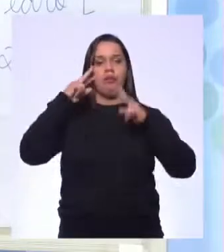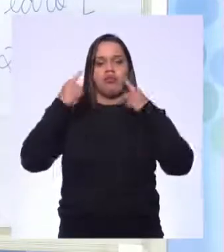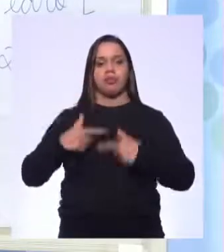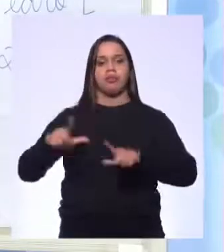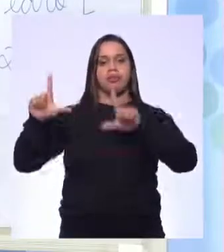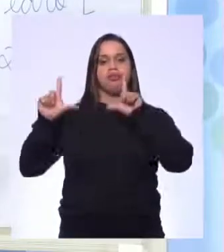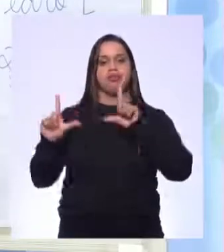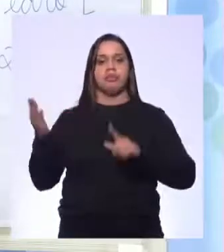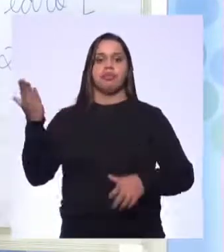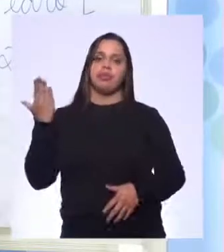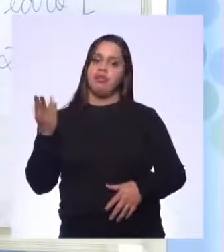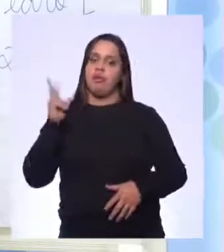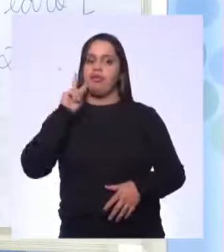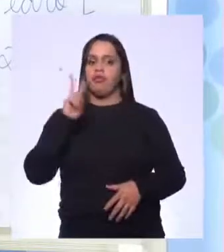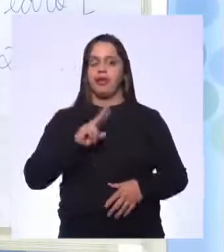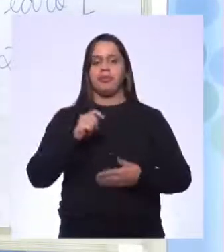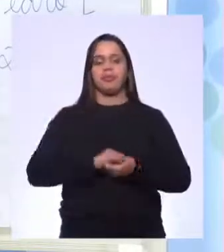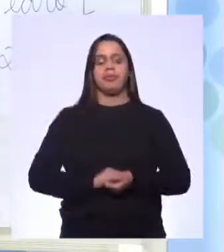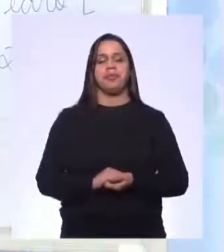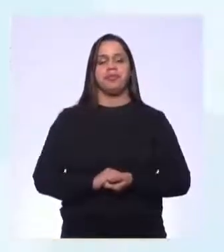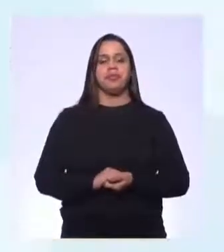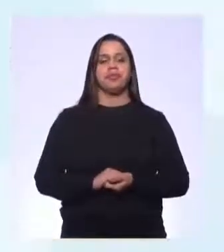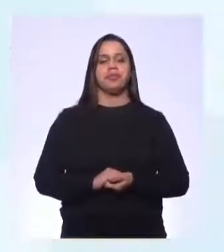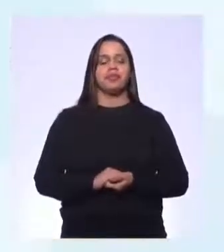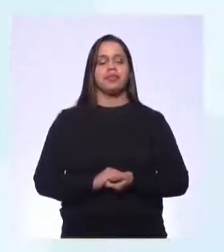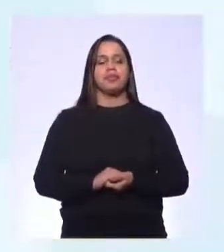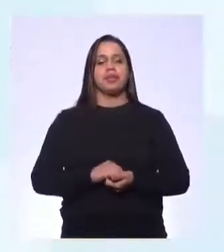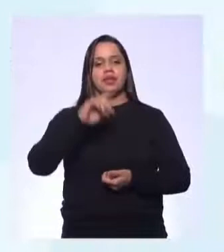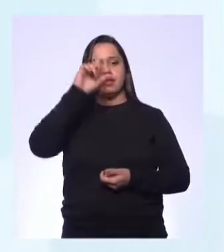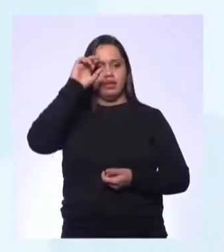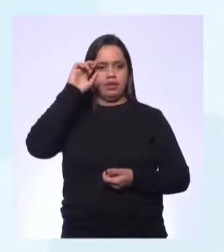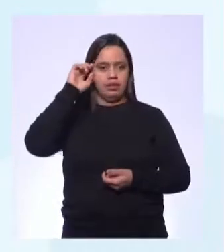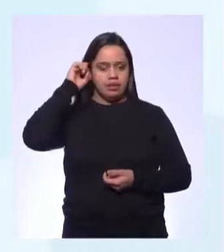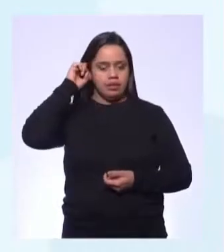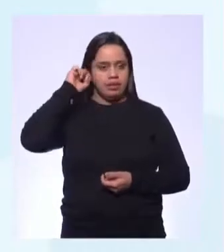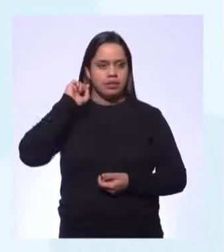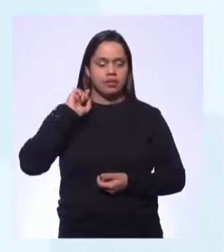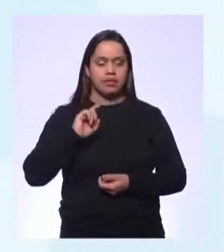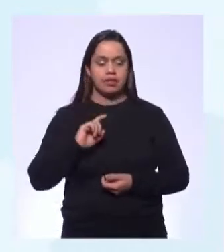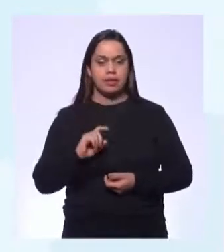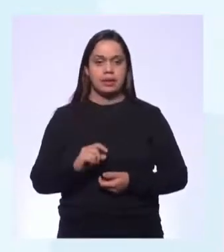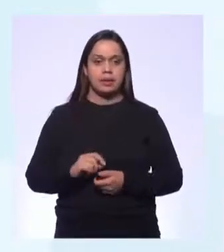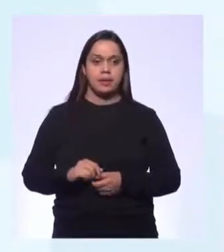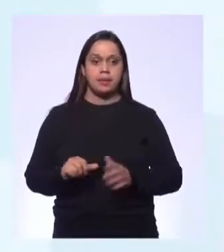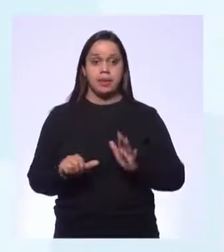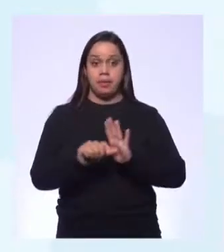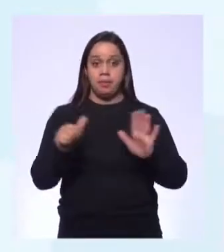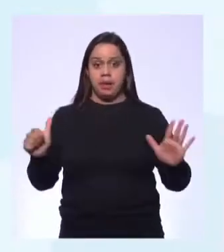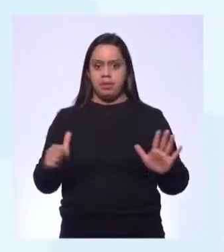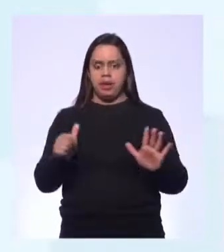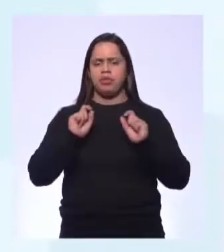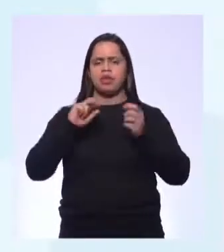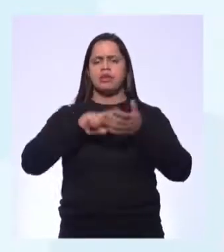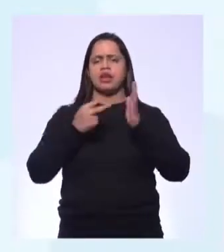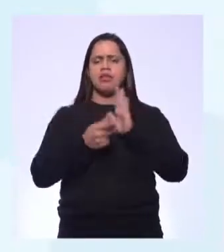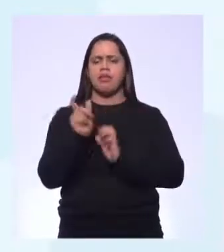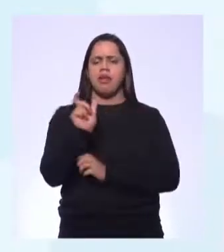Vamos agora desconstruir esse texto. Na tela. Primeira coisa, qual o significado de